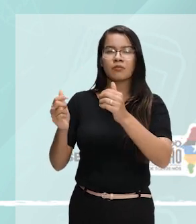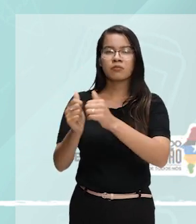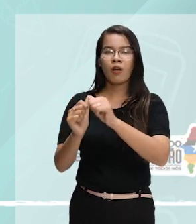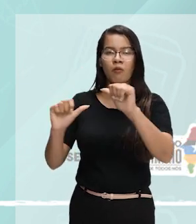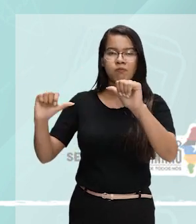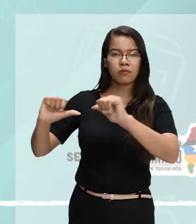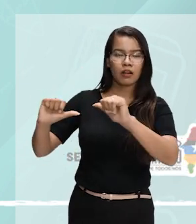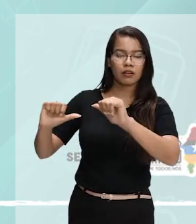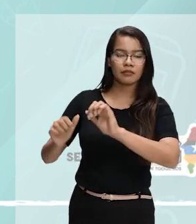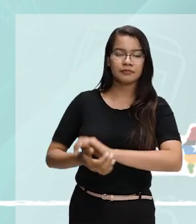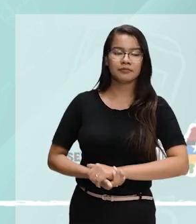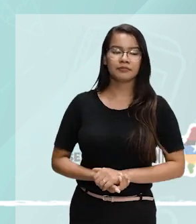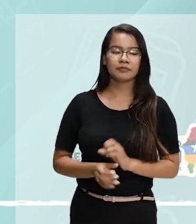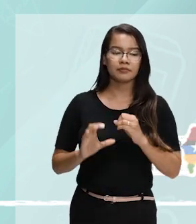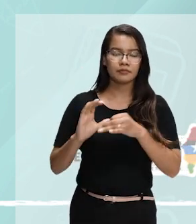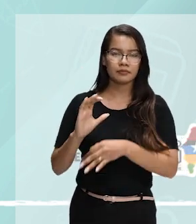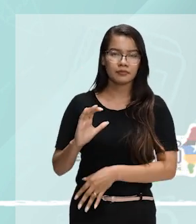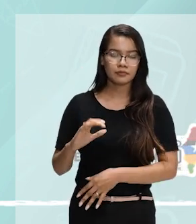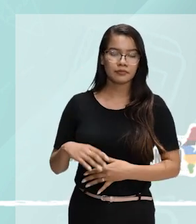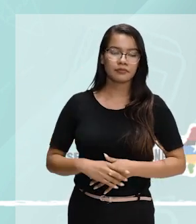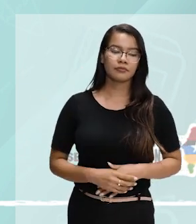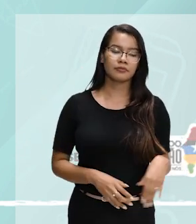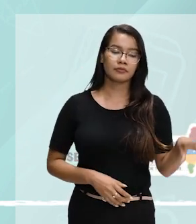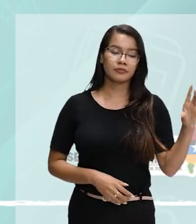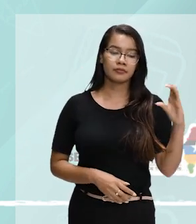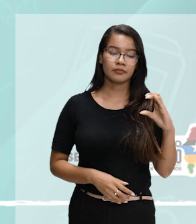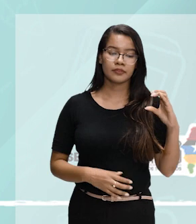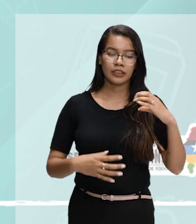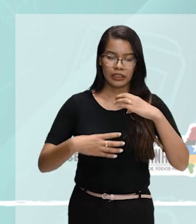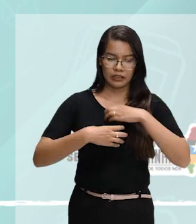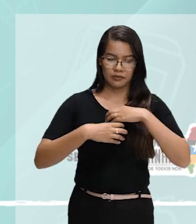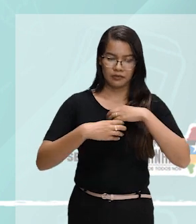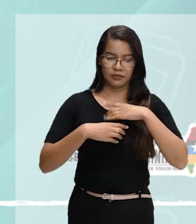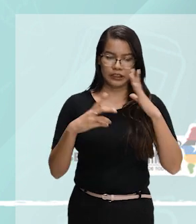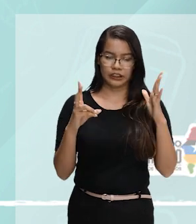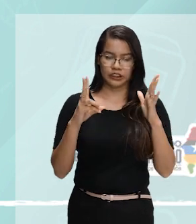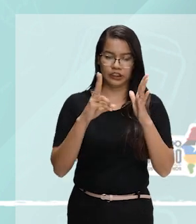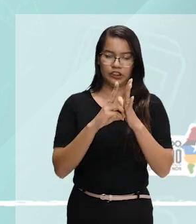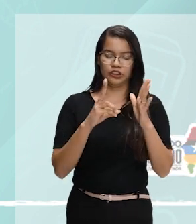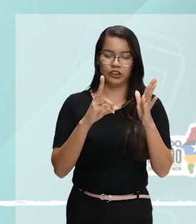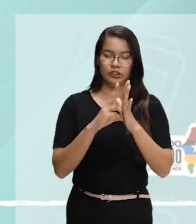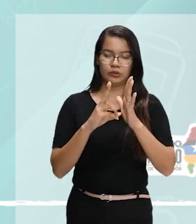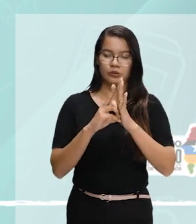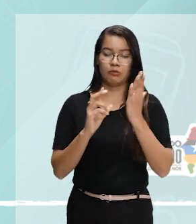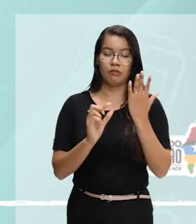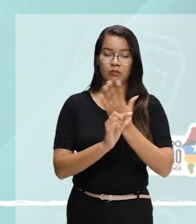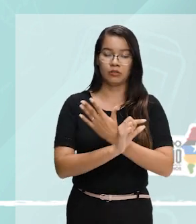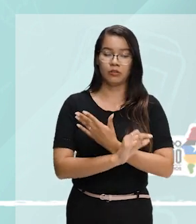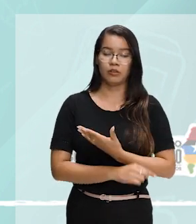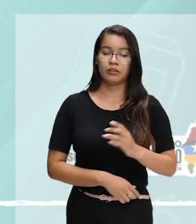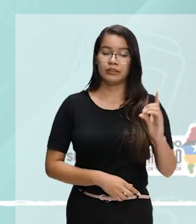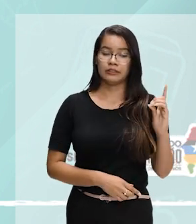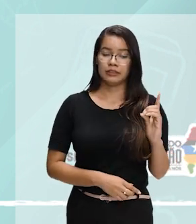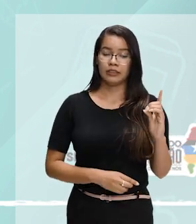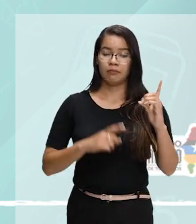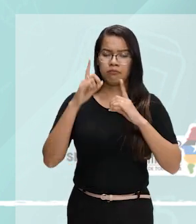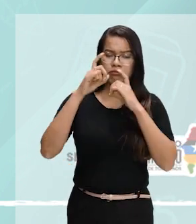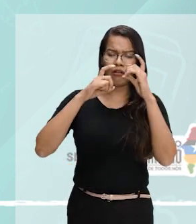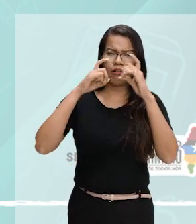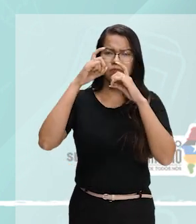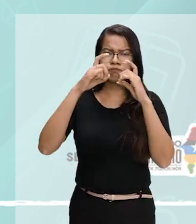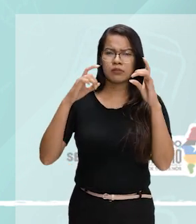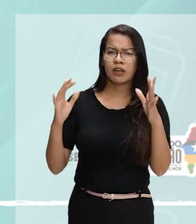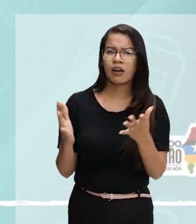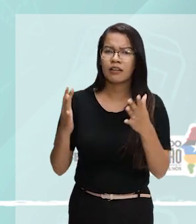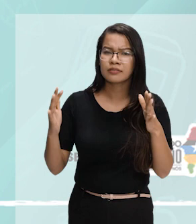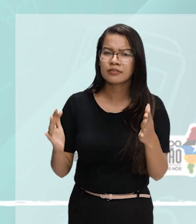Sentimento indianista do autor? Preocupação em exaltar a natureza? Olha só, você já sabe que